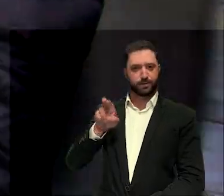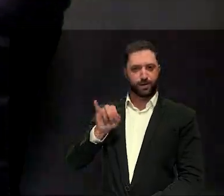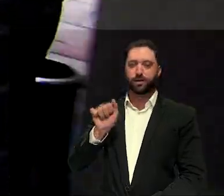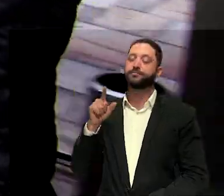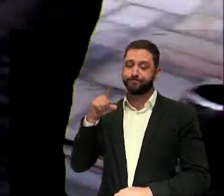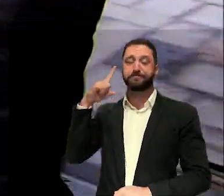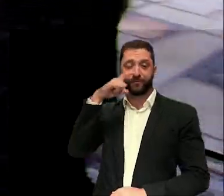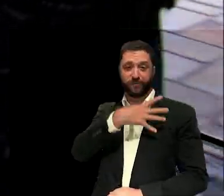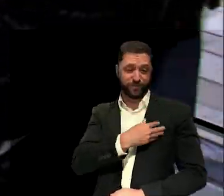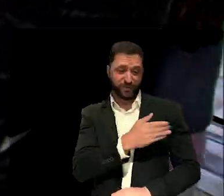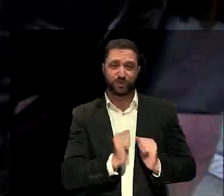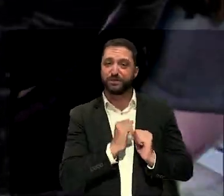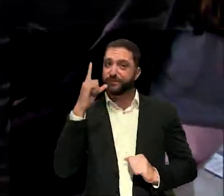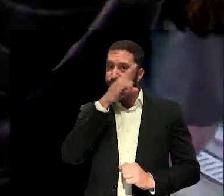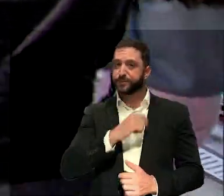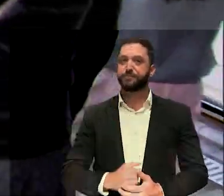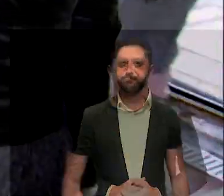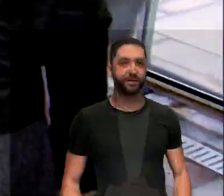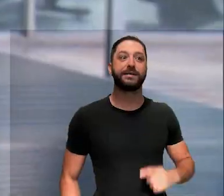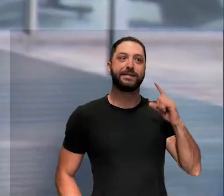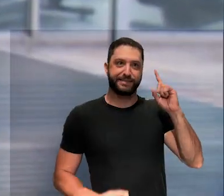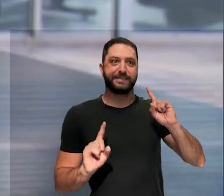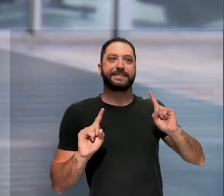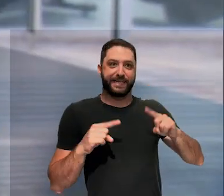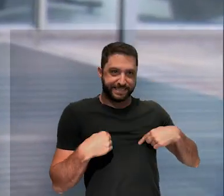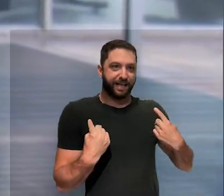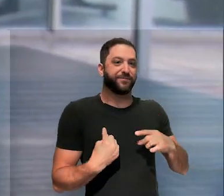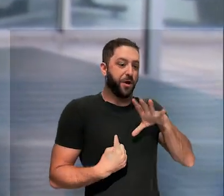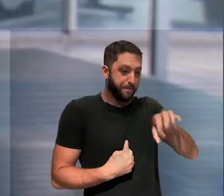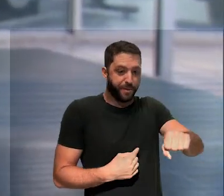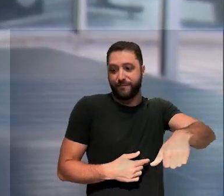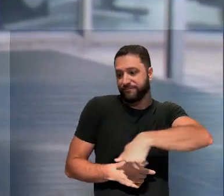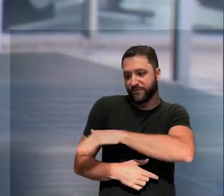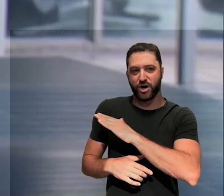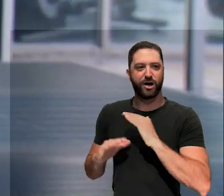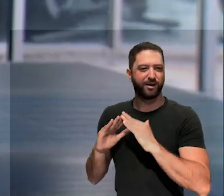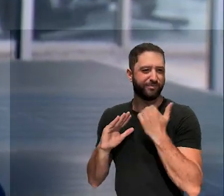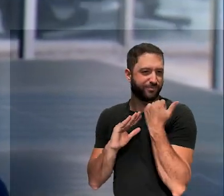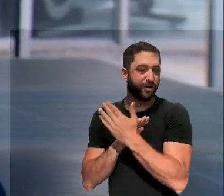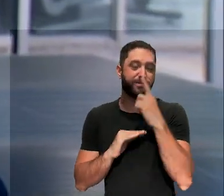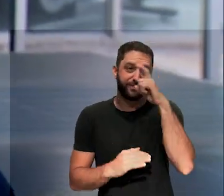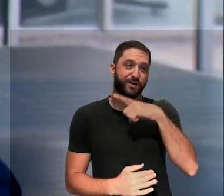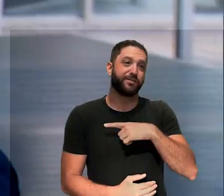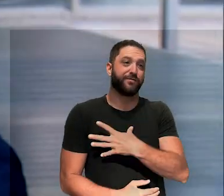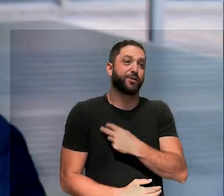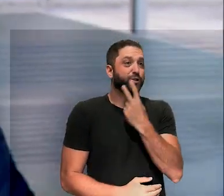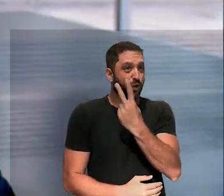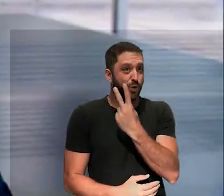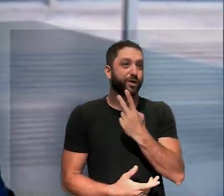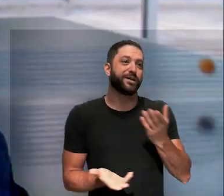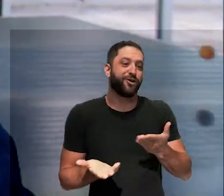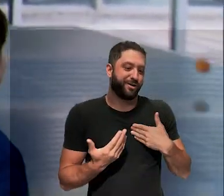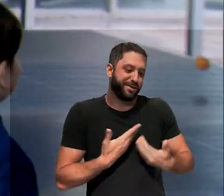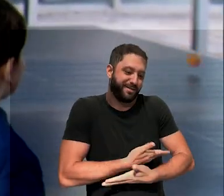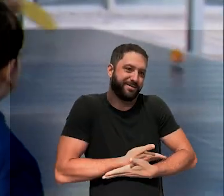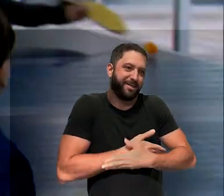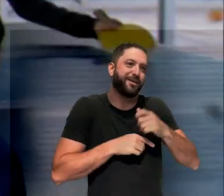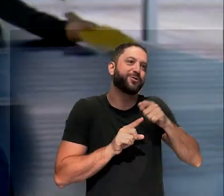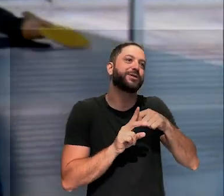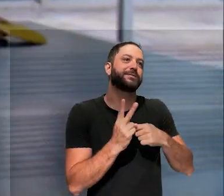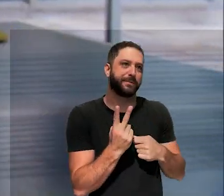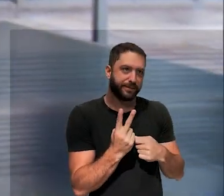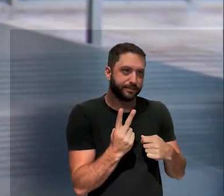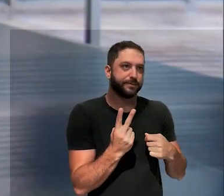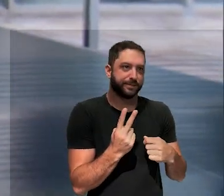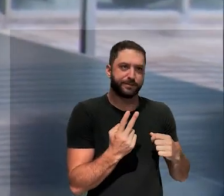Andrea, também estava bem complicado. Desafio é tirar eles de casa. Eu tô com 3 filhos, né? Acabei de ter um nenê